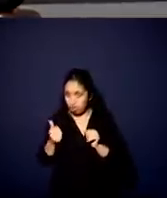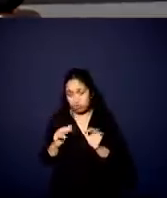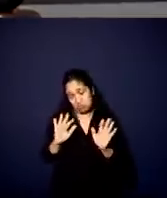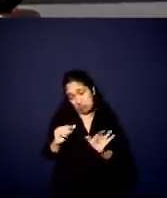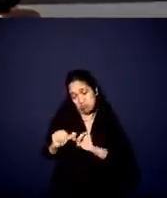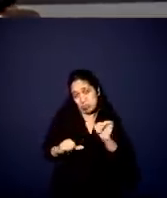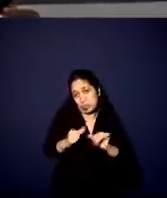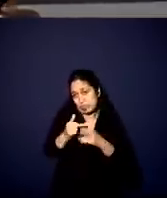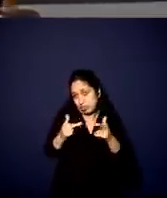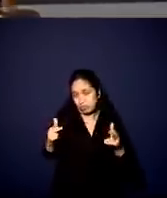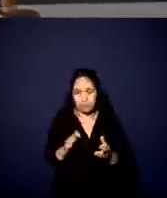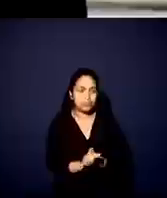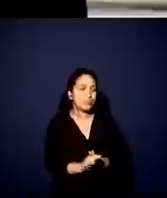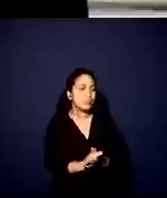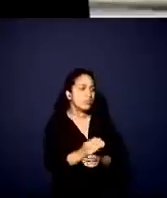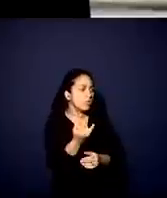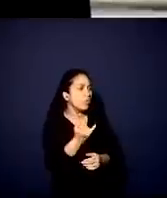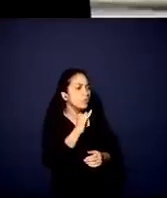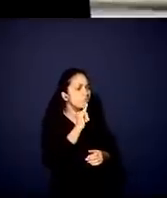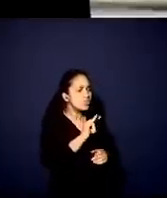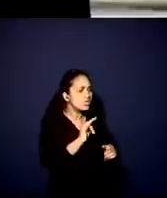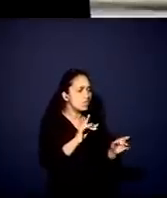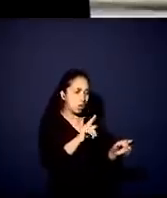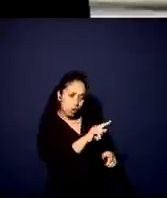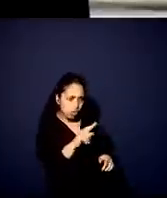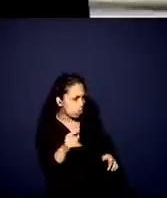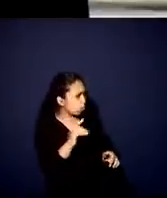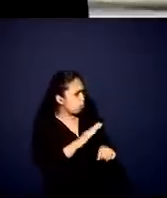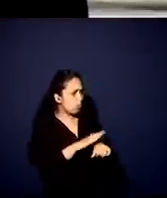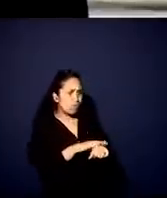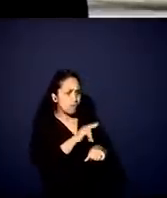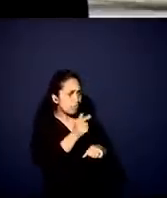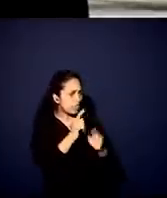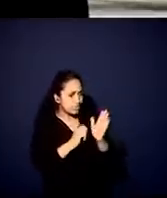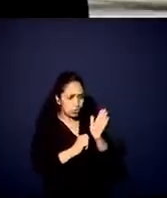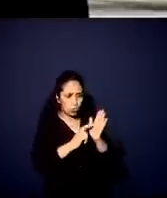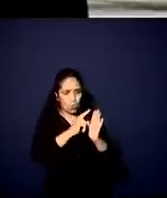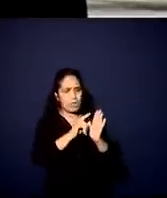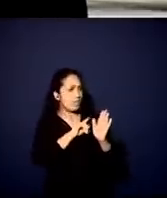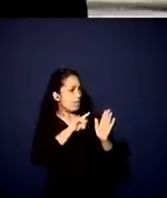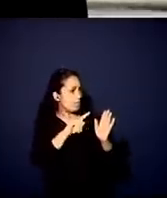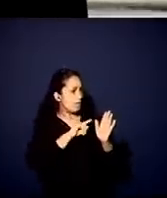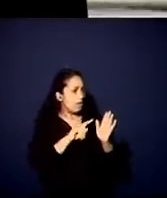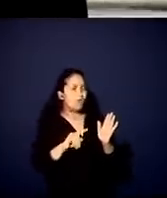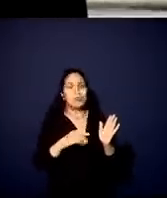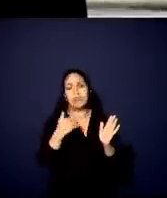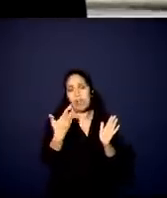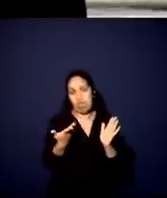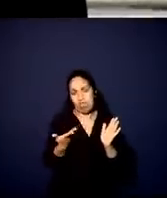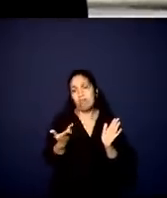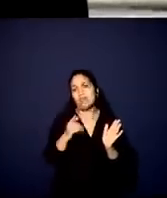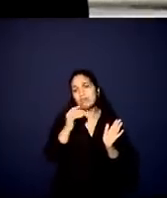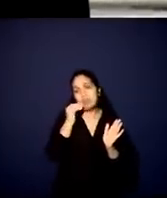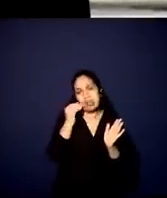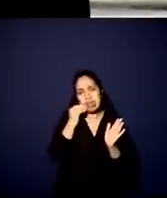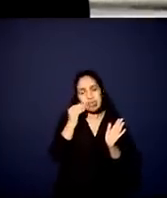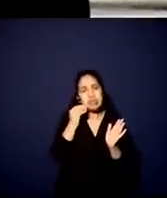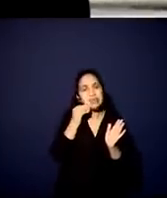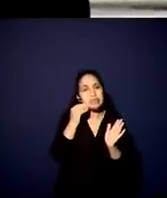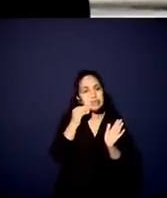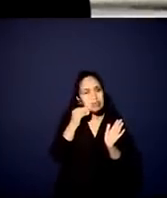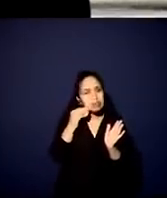ou se tivesse alguma marra né não cumpriu então não pode dar reajuste não pode fazer alguma coisa que aí pelo menos você tentaria voltar